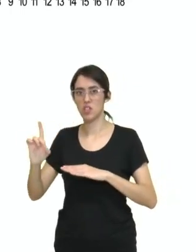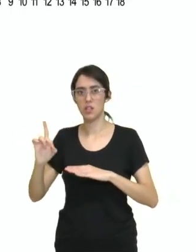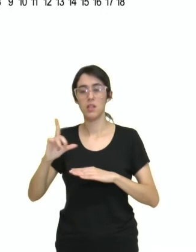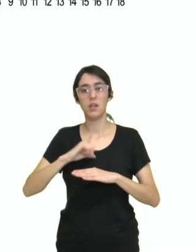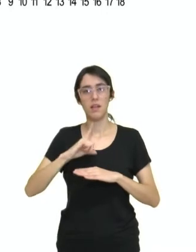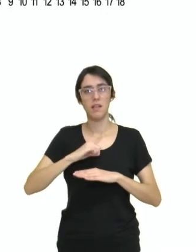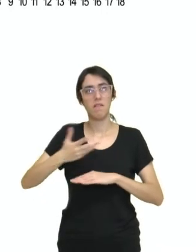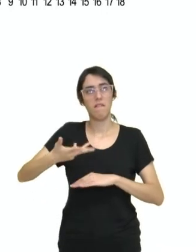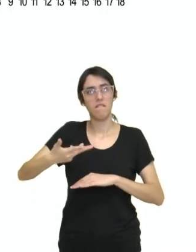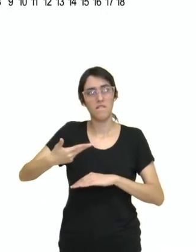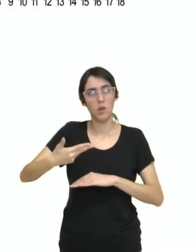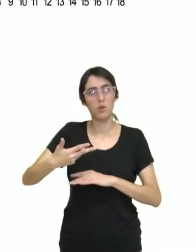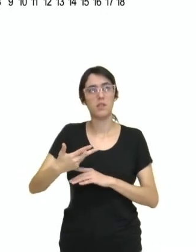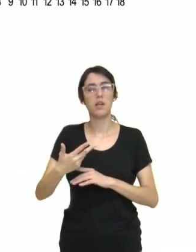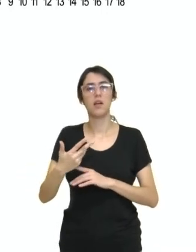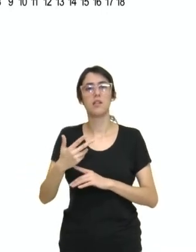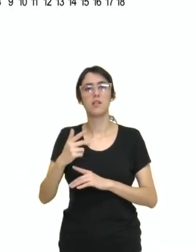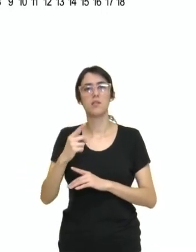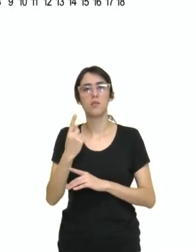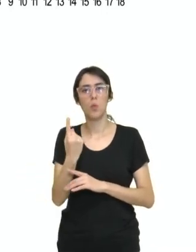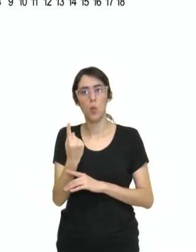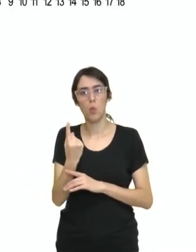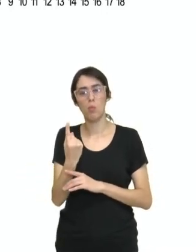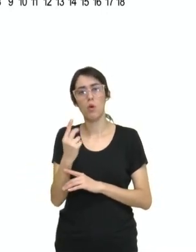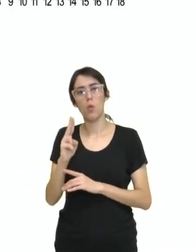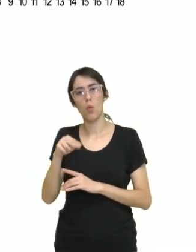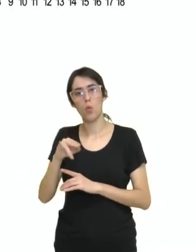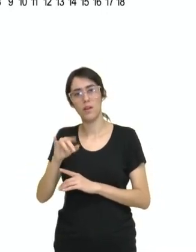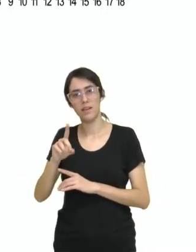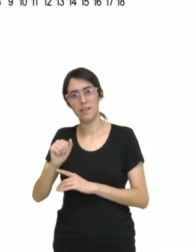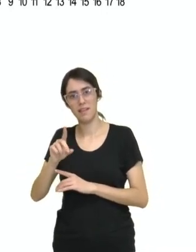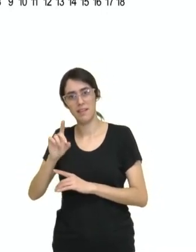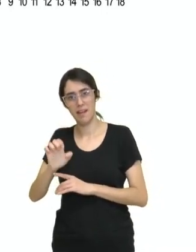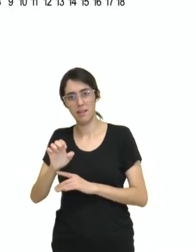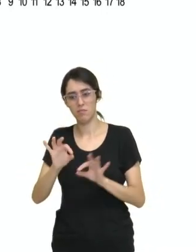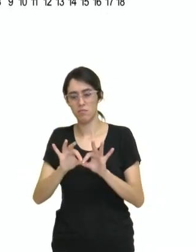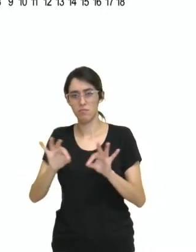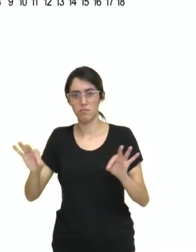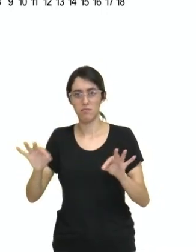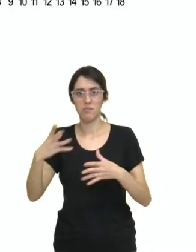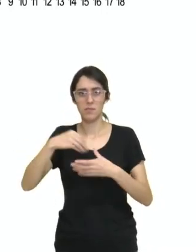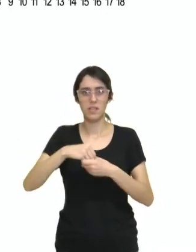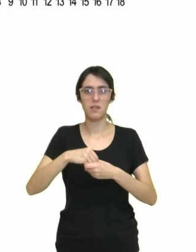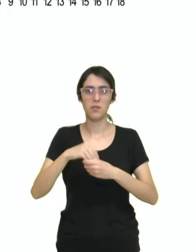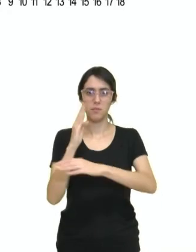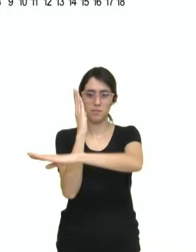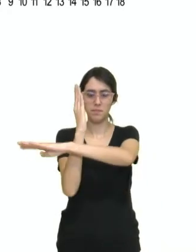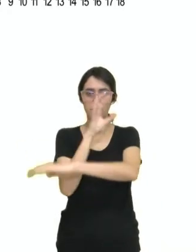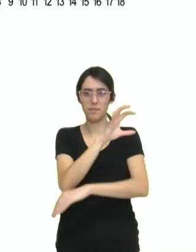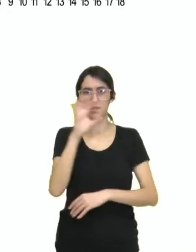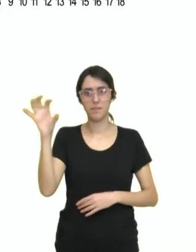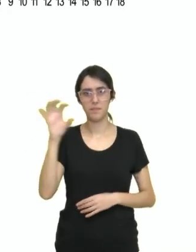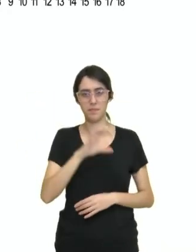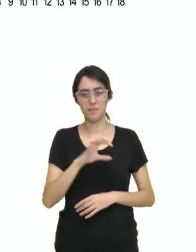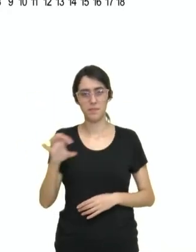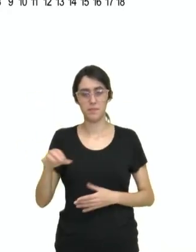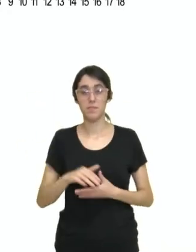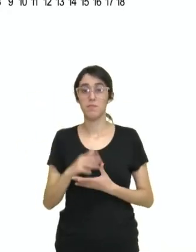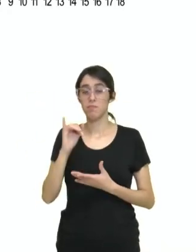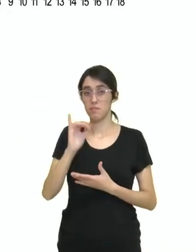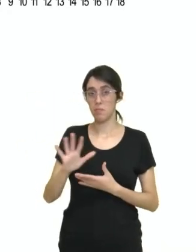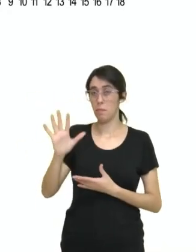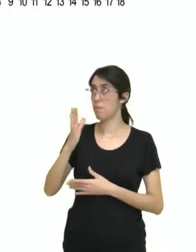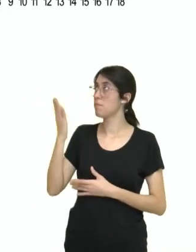unidade de comprimento por segundo no plano cartesiano. O gráfico exemplifica uma trajetória